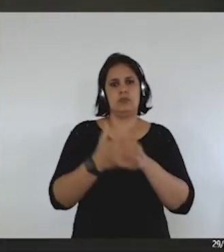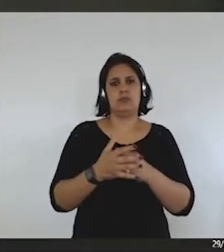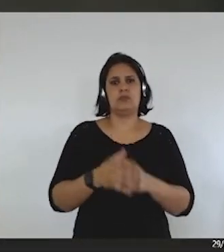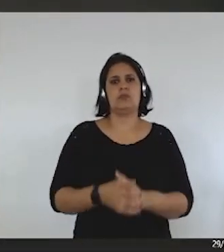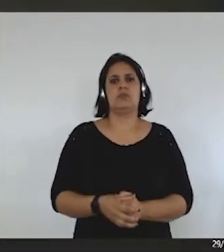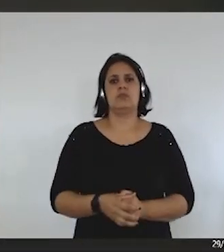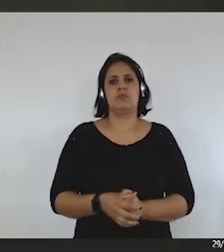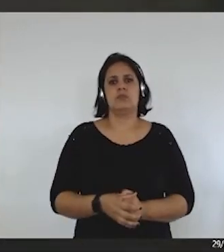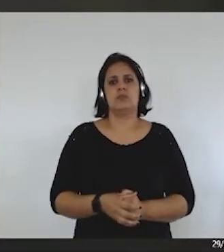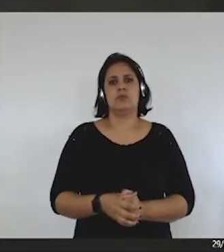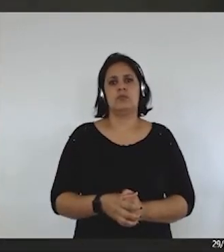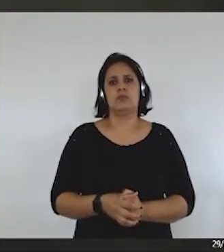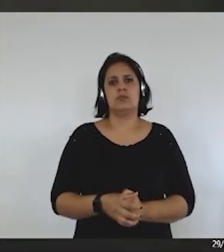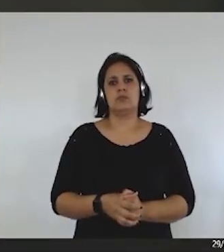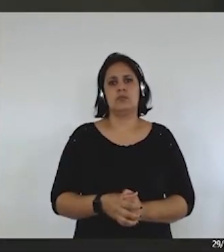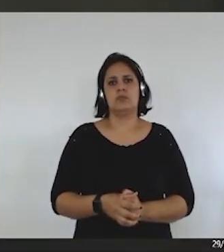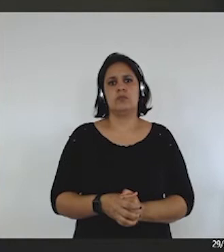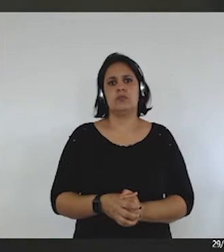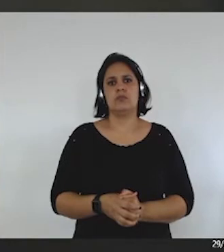Covid-19.